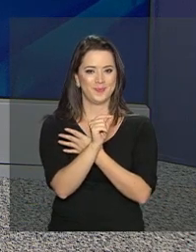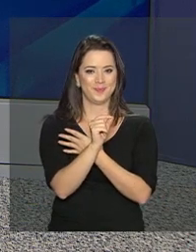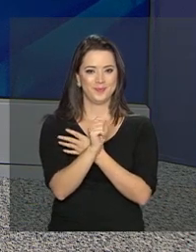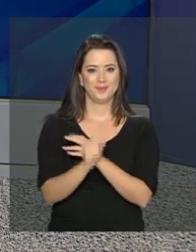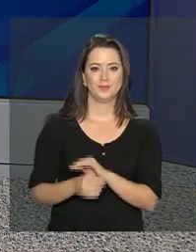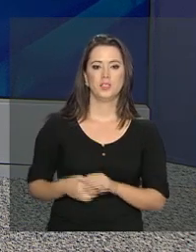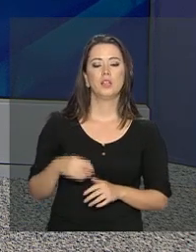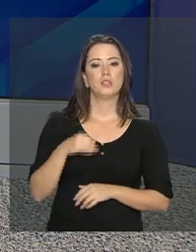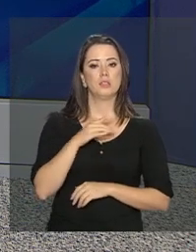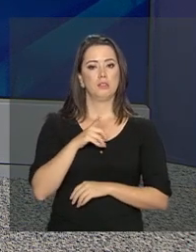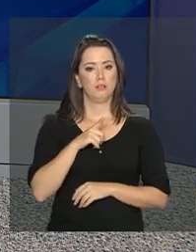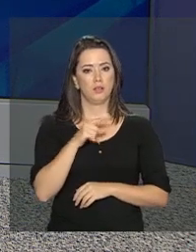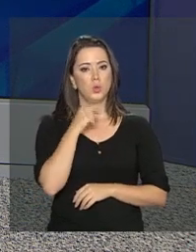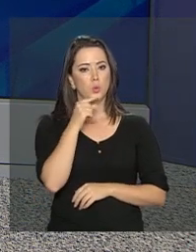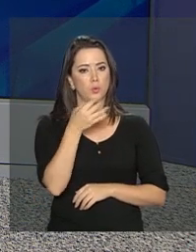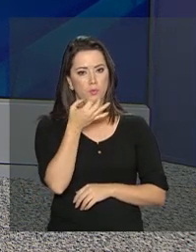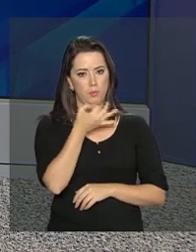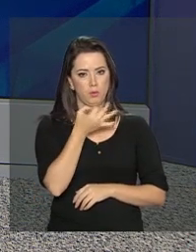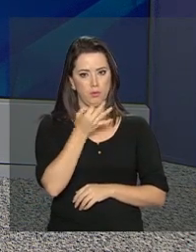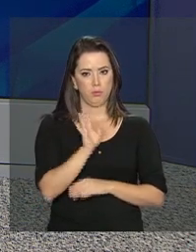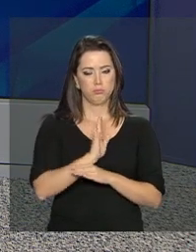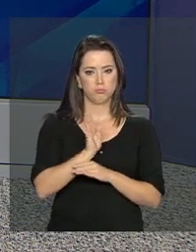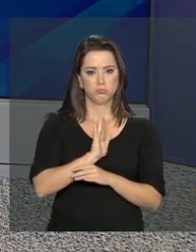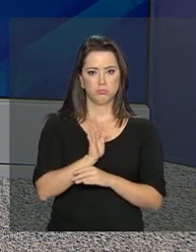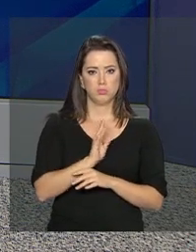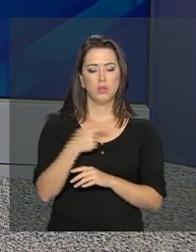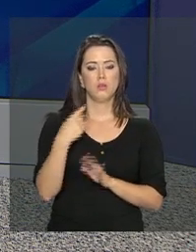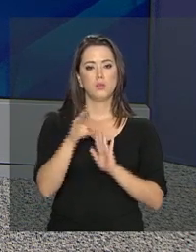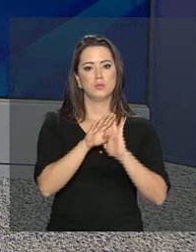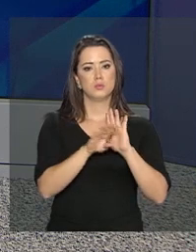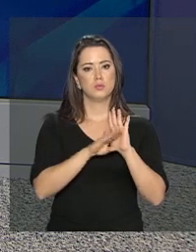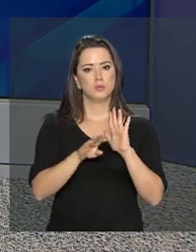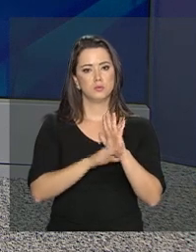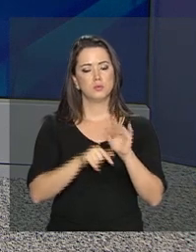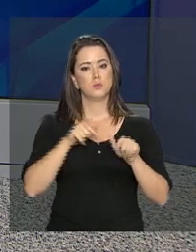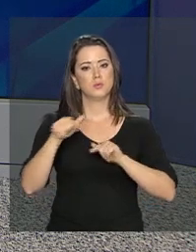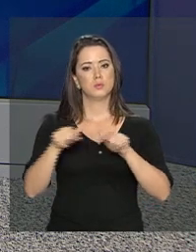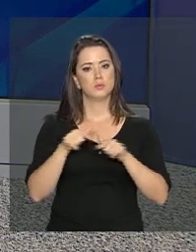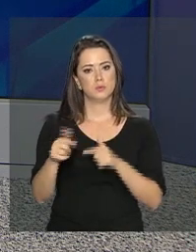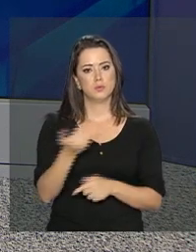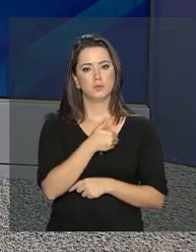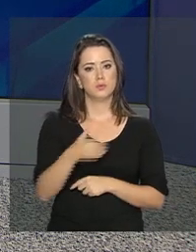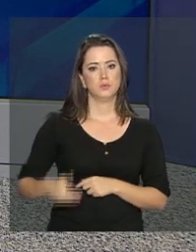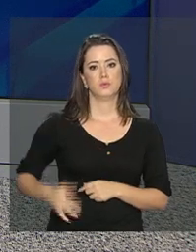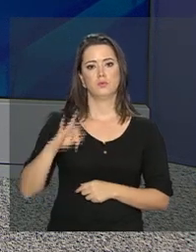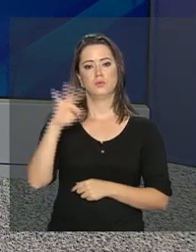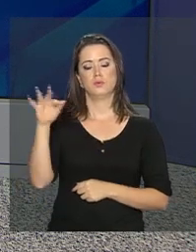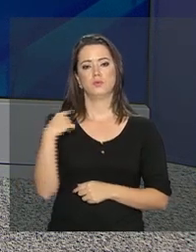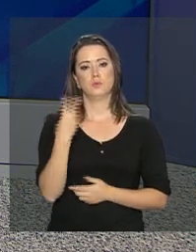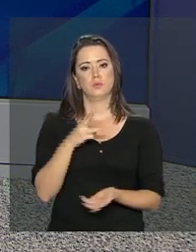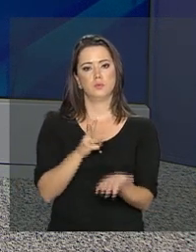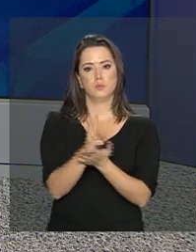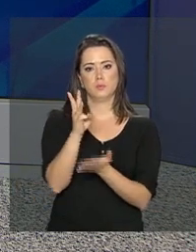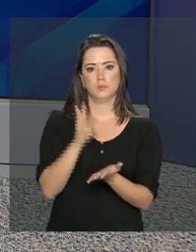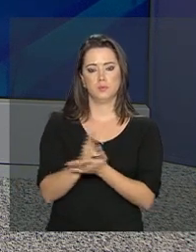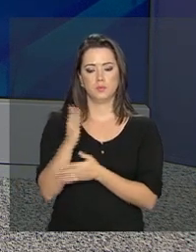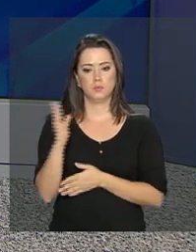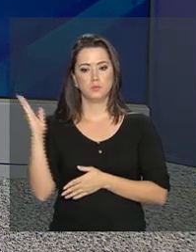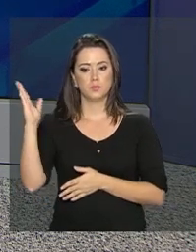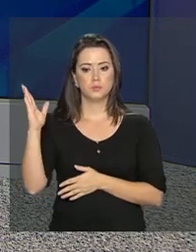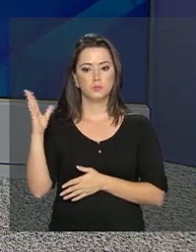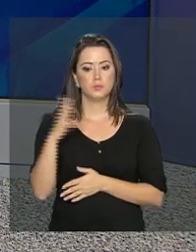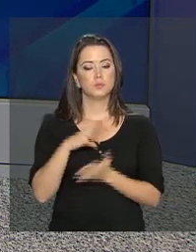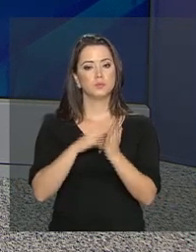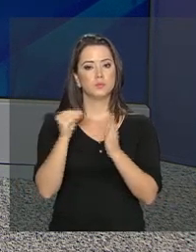e se você quiser pode mandar sugestões de reportagens o mesmo dúvidas sobre programas e ações do governo federal para o nosso a